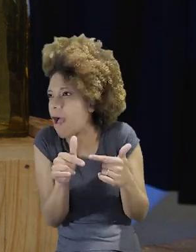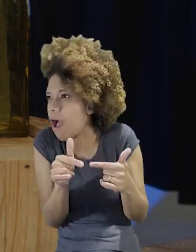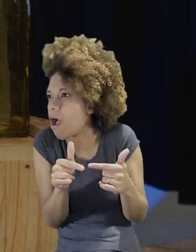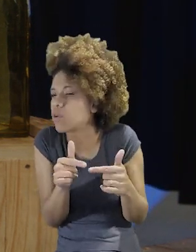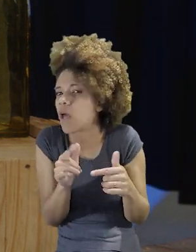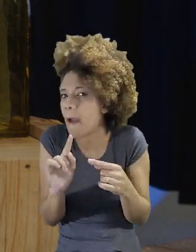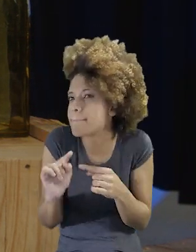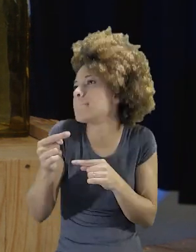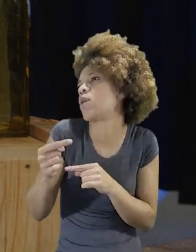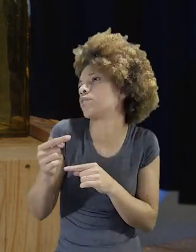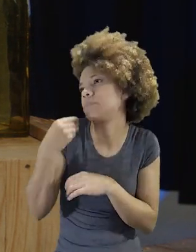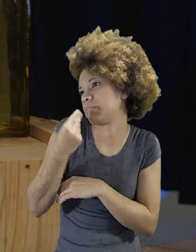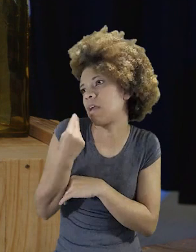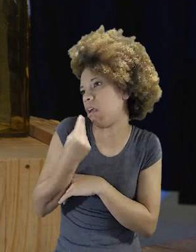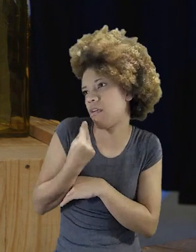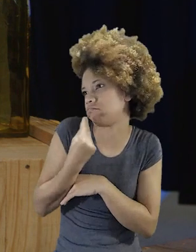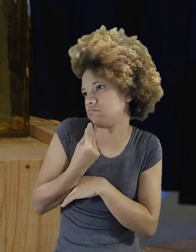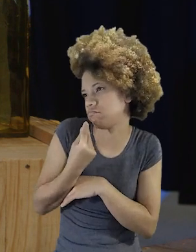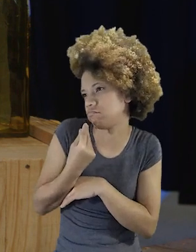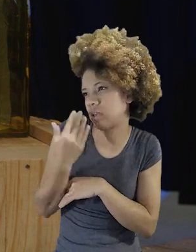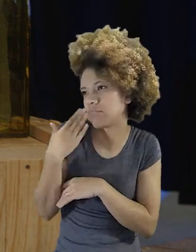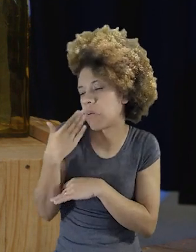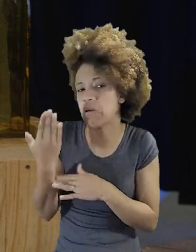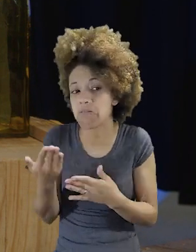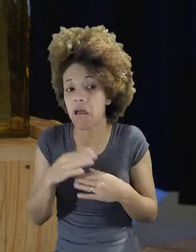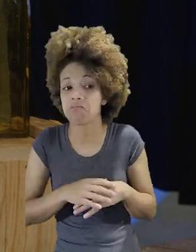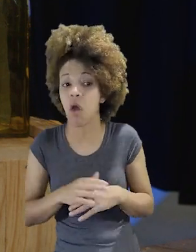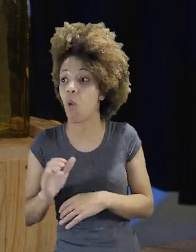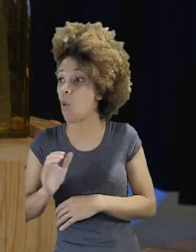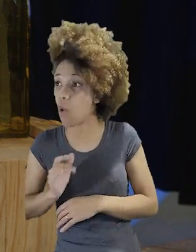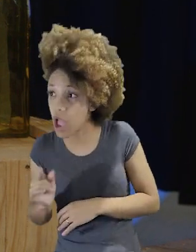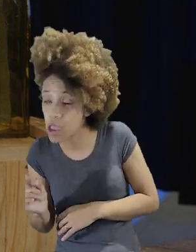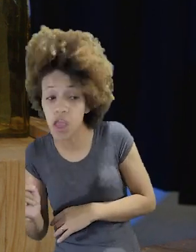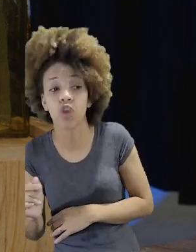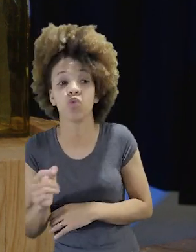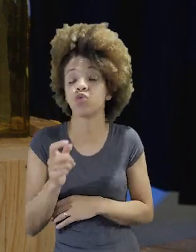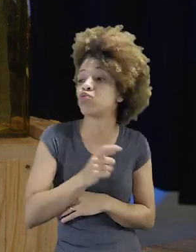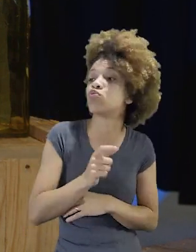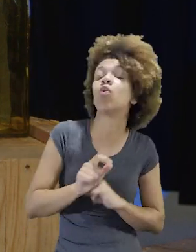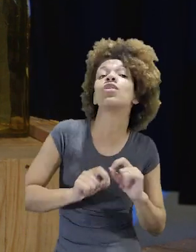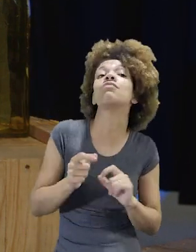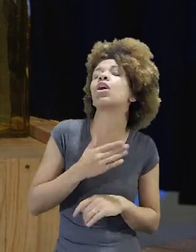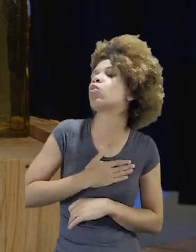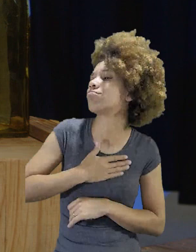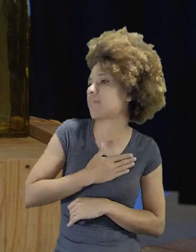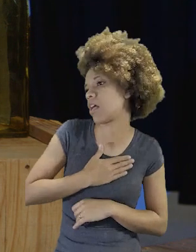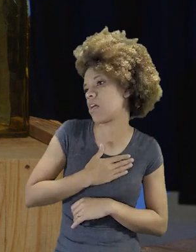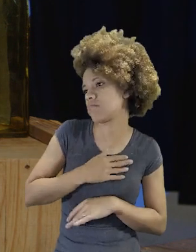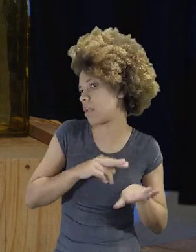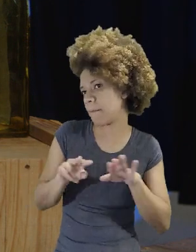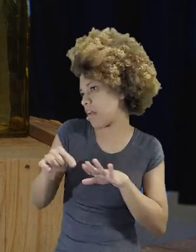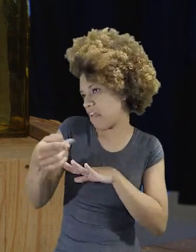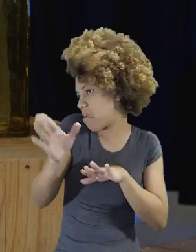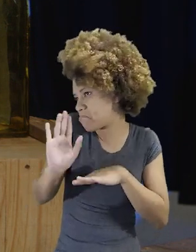demanda da próxima demanda da da da sei lá seja da playboyzada seja do Tik Tok o